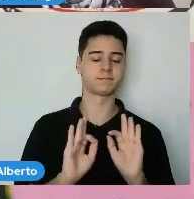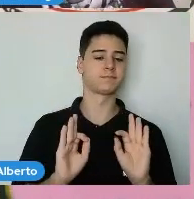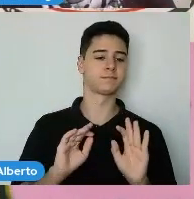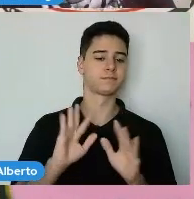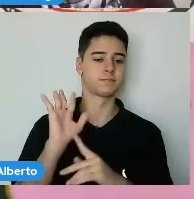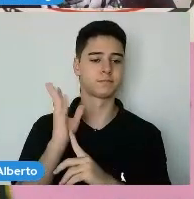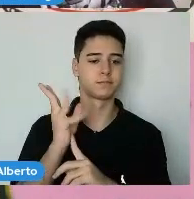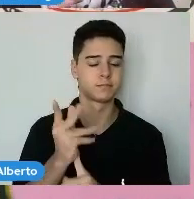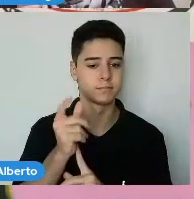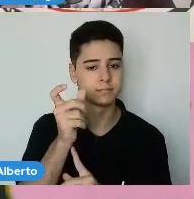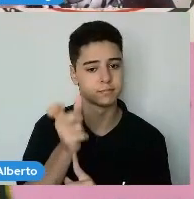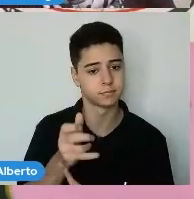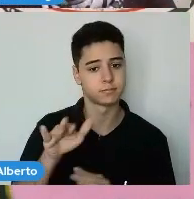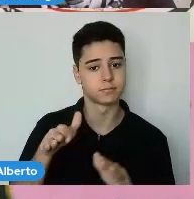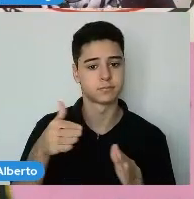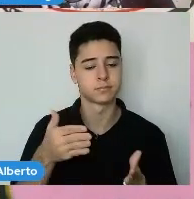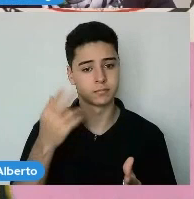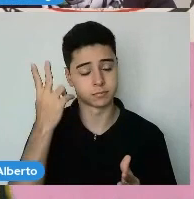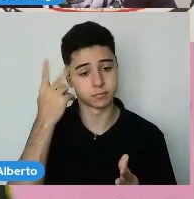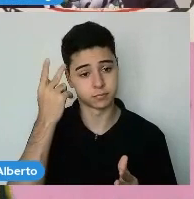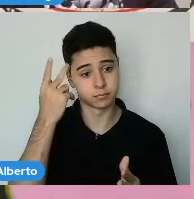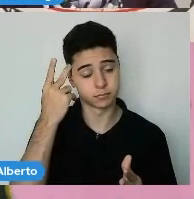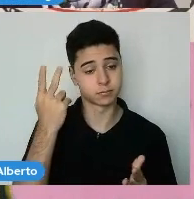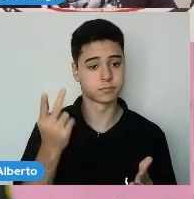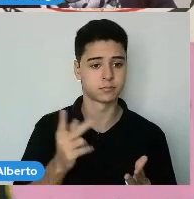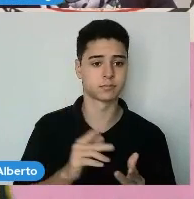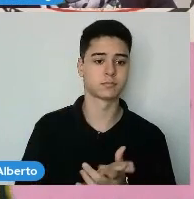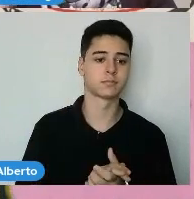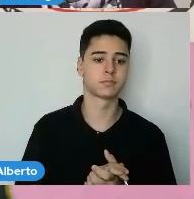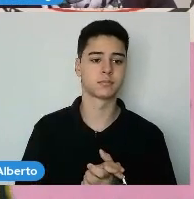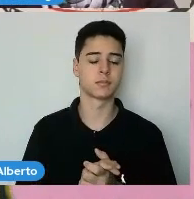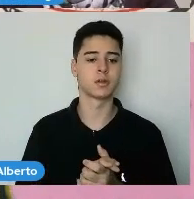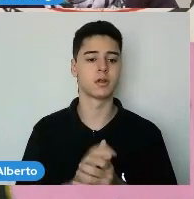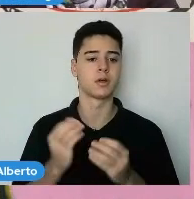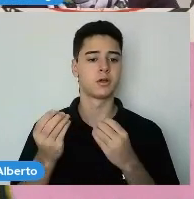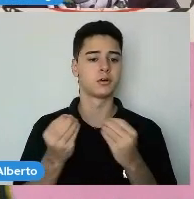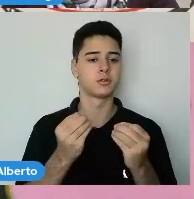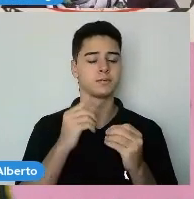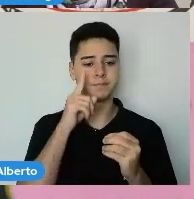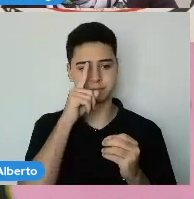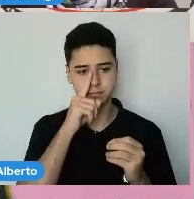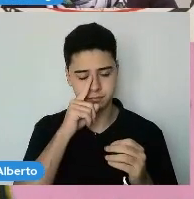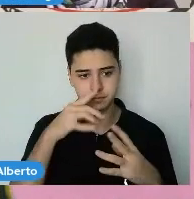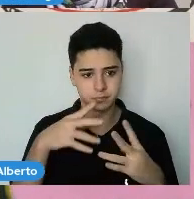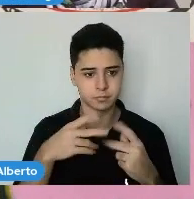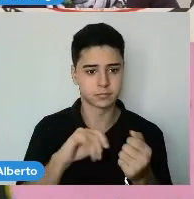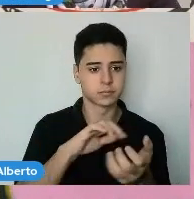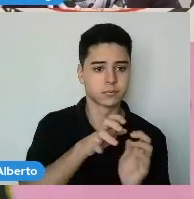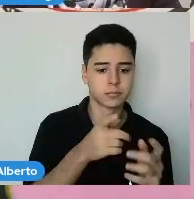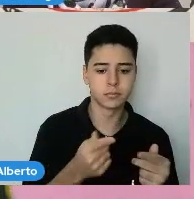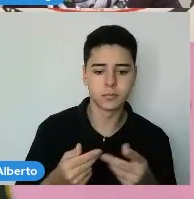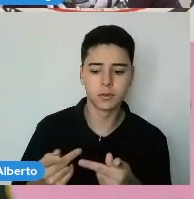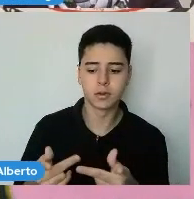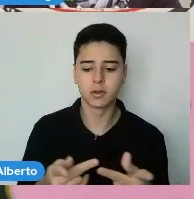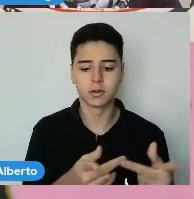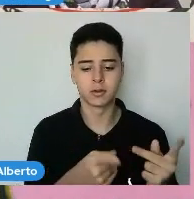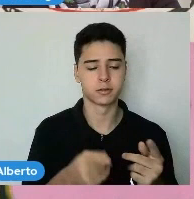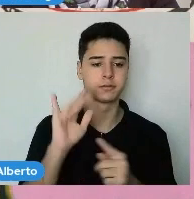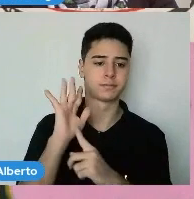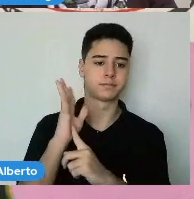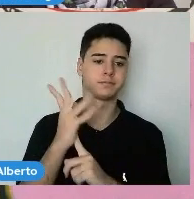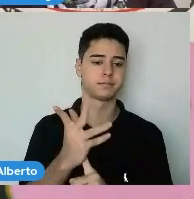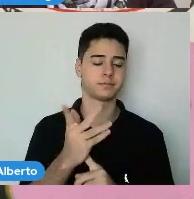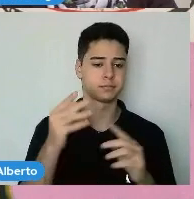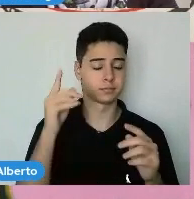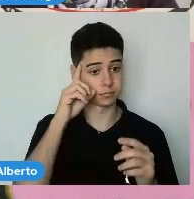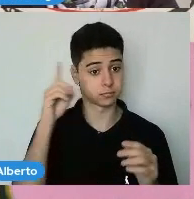Normalmente, esse posicionamento aí é uma forma de criticar a mercantilização da arte nos dias de